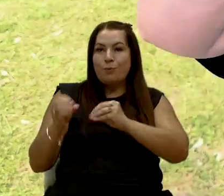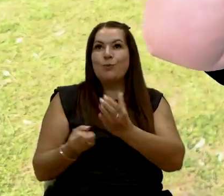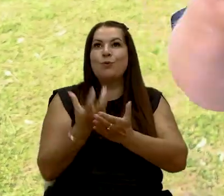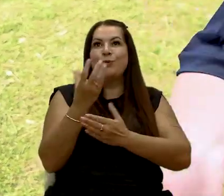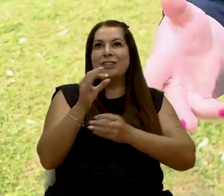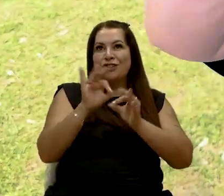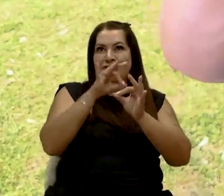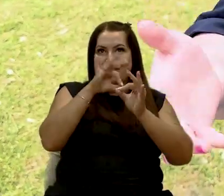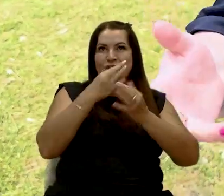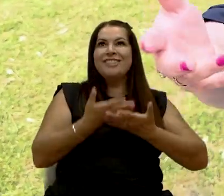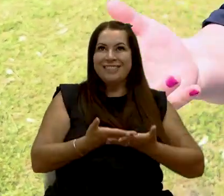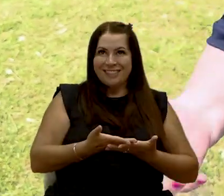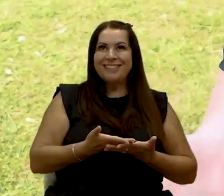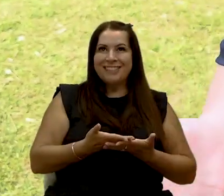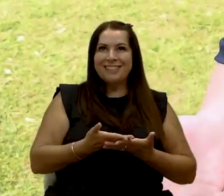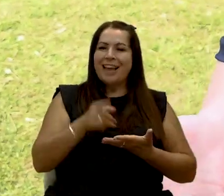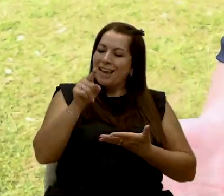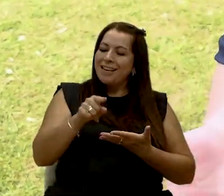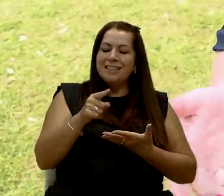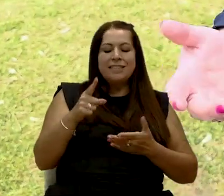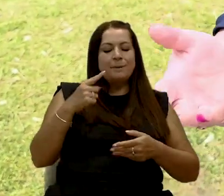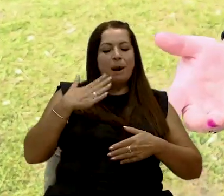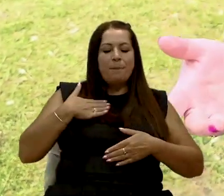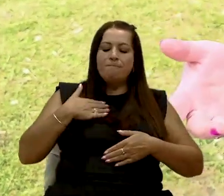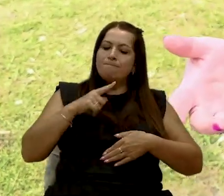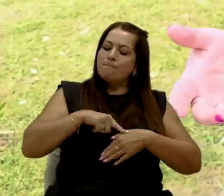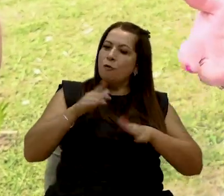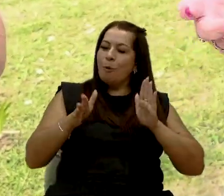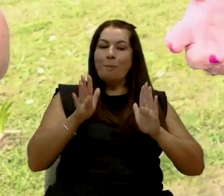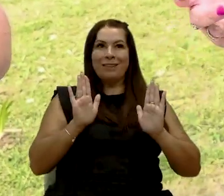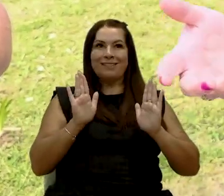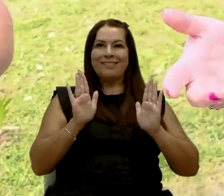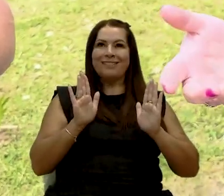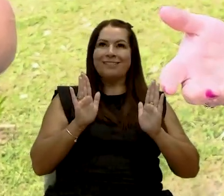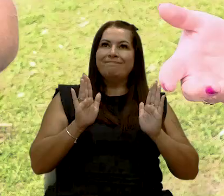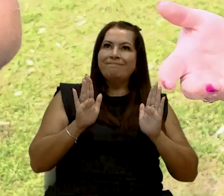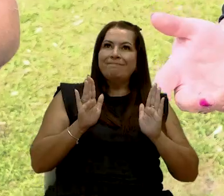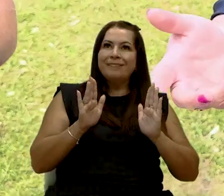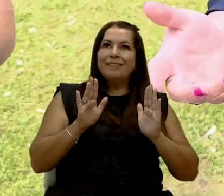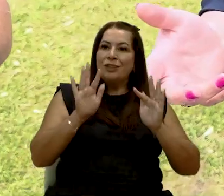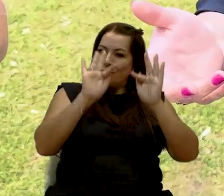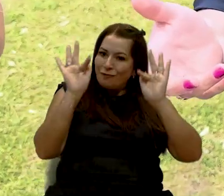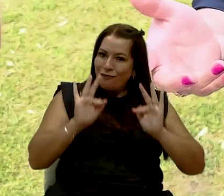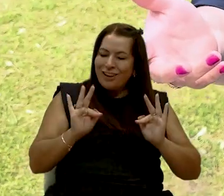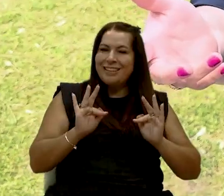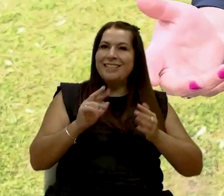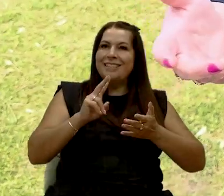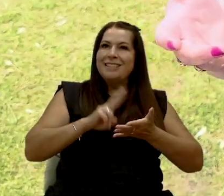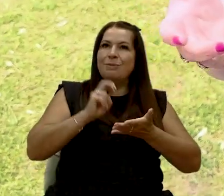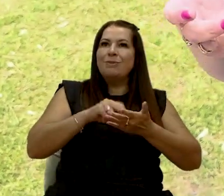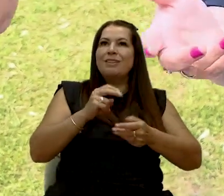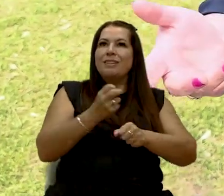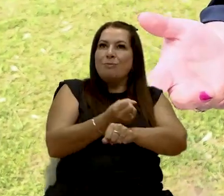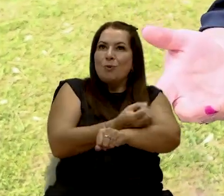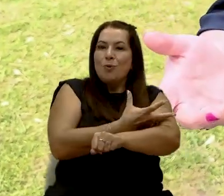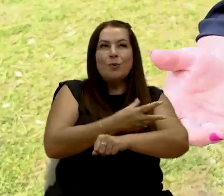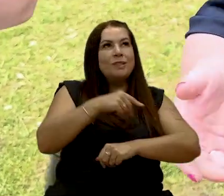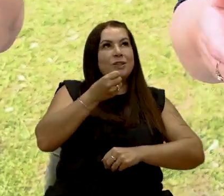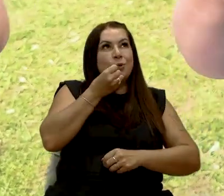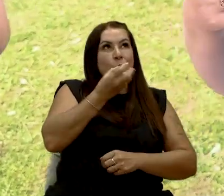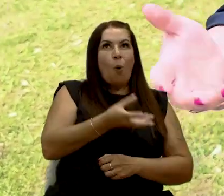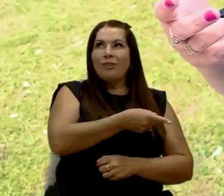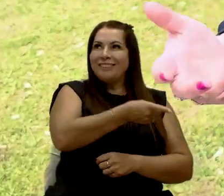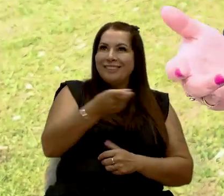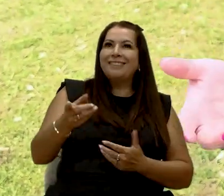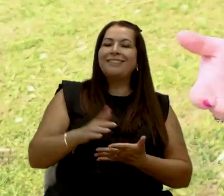maior produtora de uvas de Caxias do Sul. Então, este foi um momento que nos alegra,